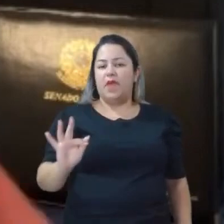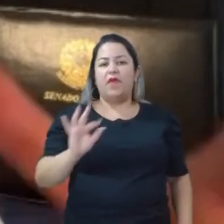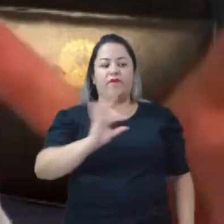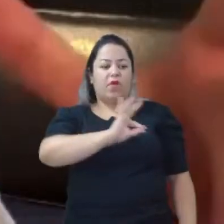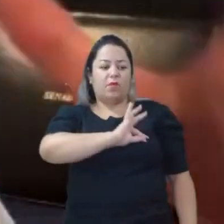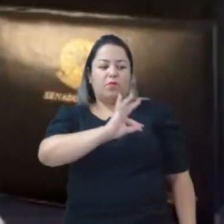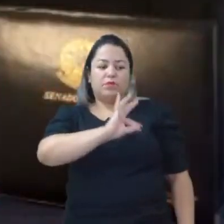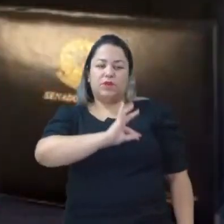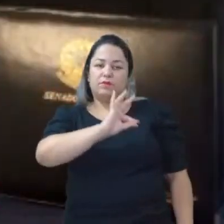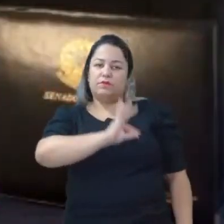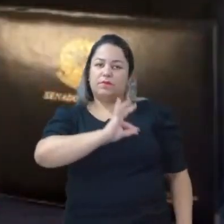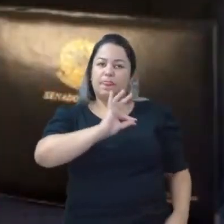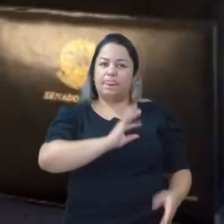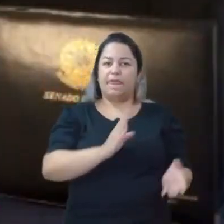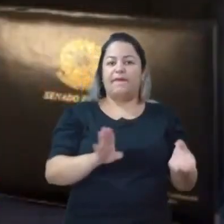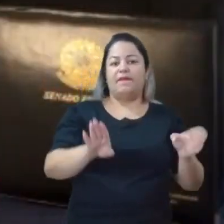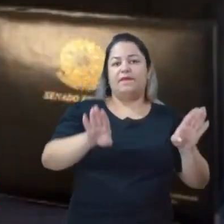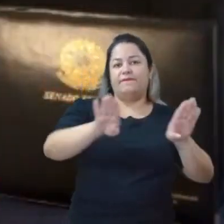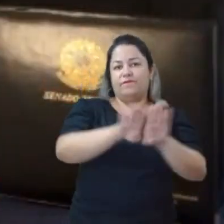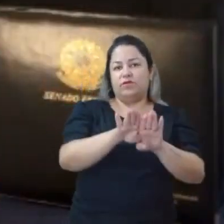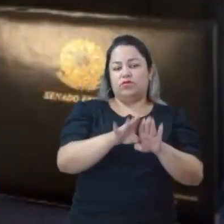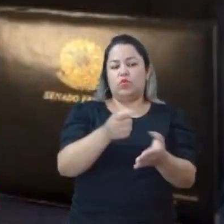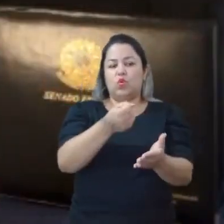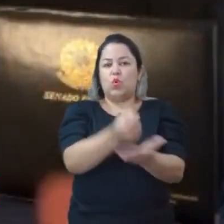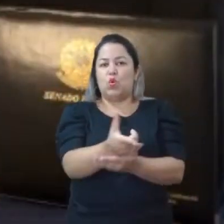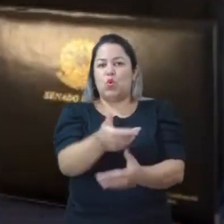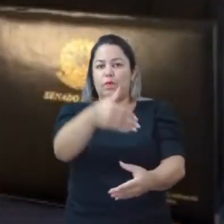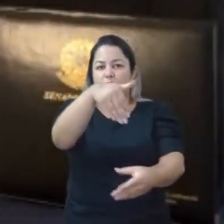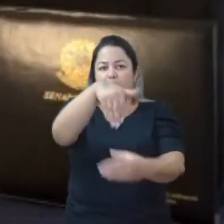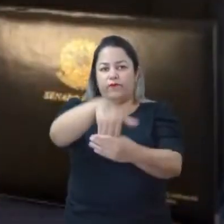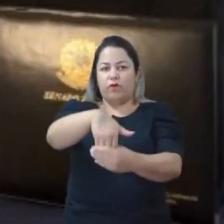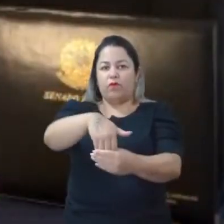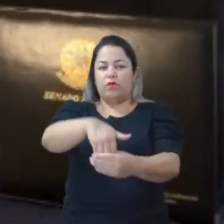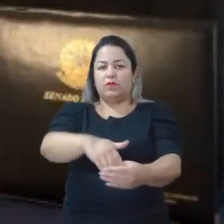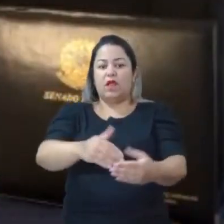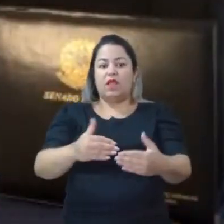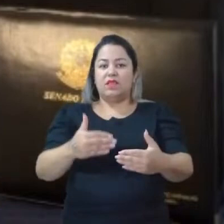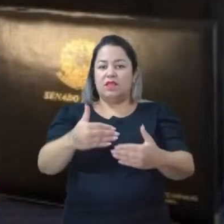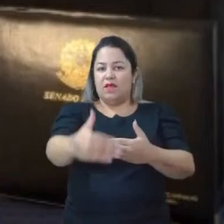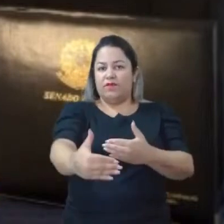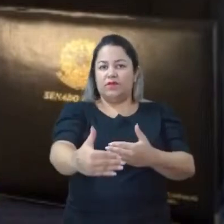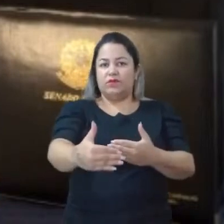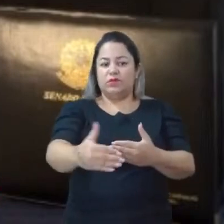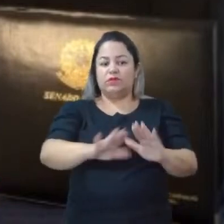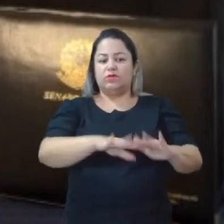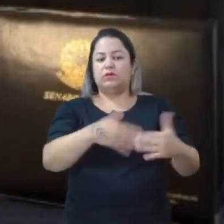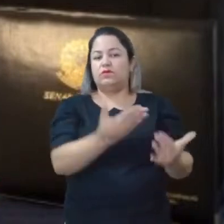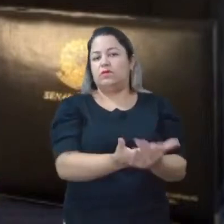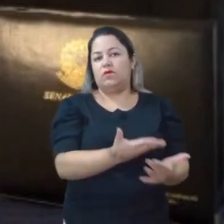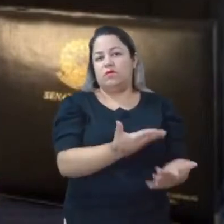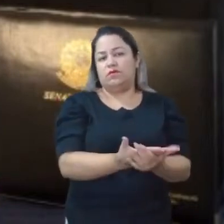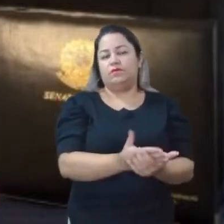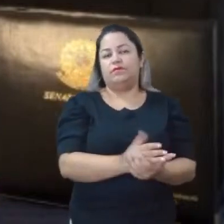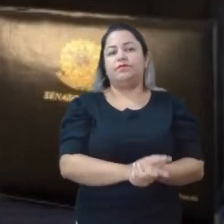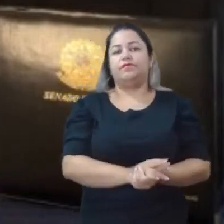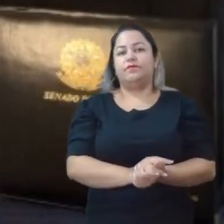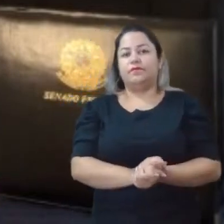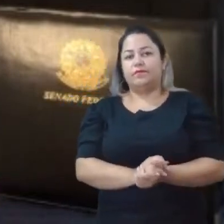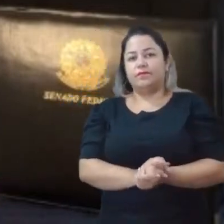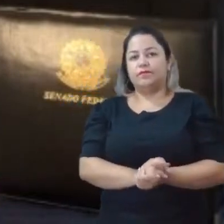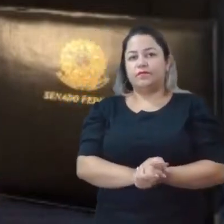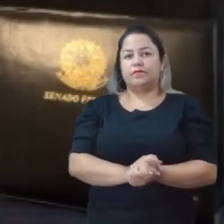poder fechar a barraca de compra de voto na frente de colégio, de escola,